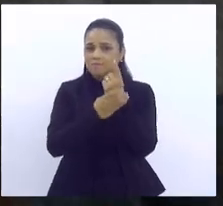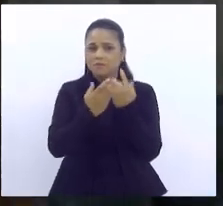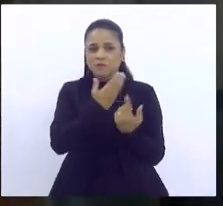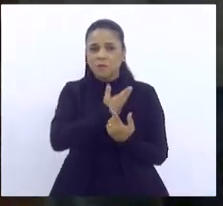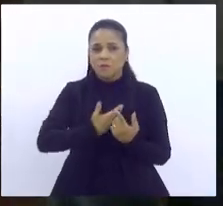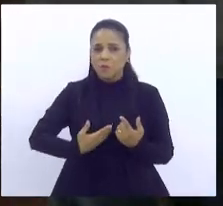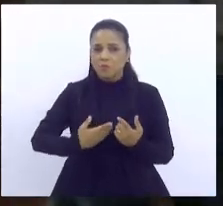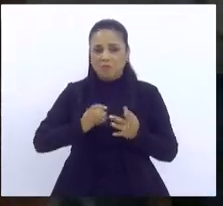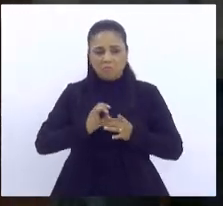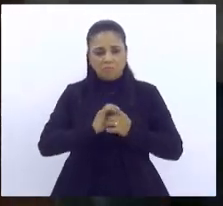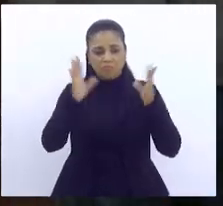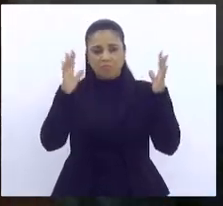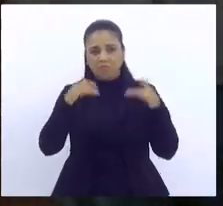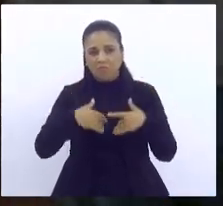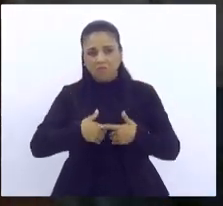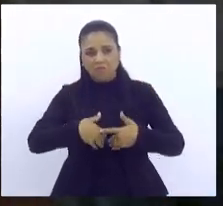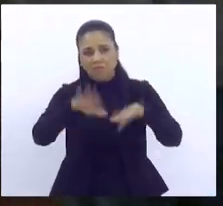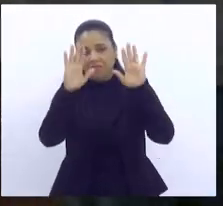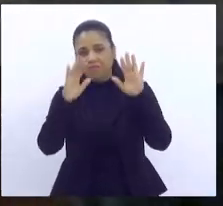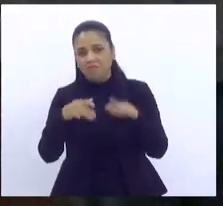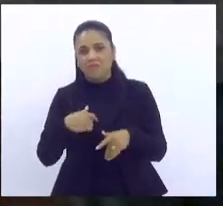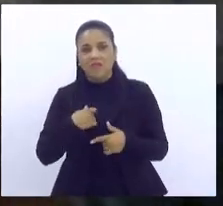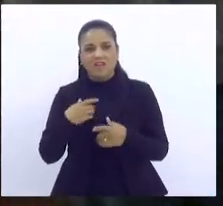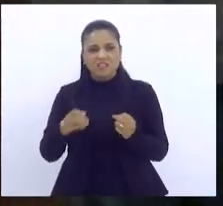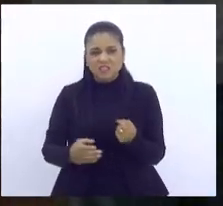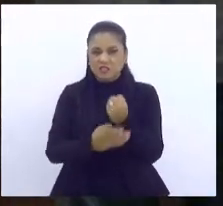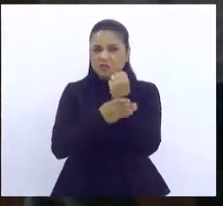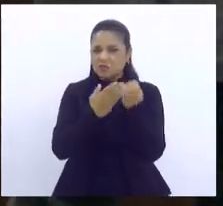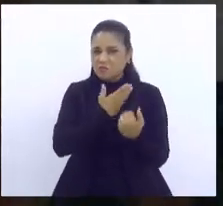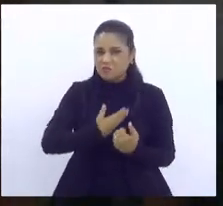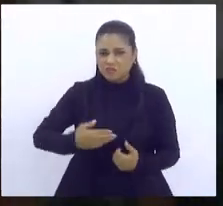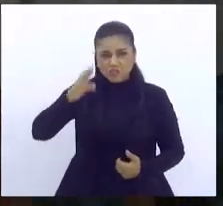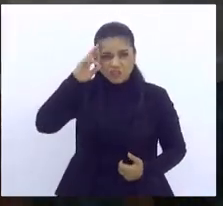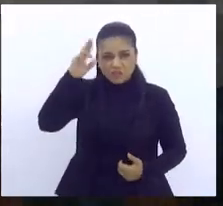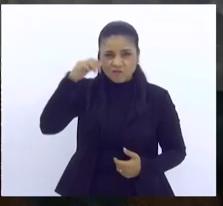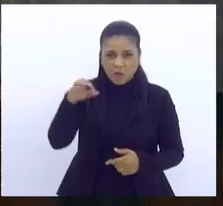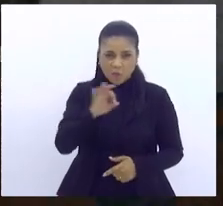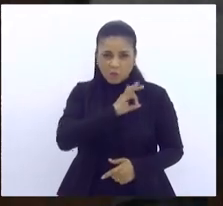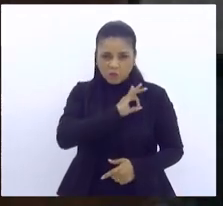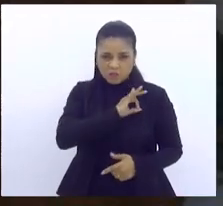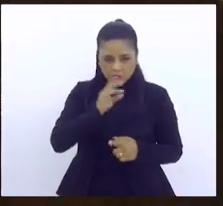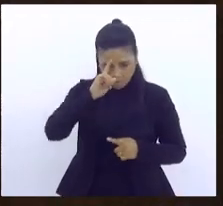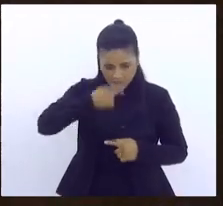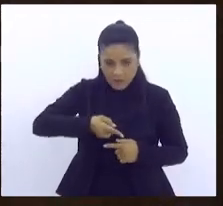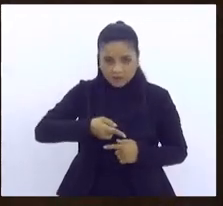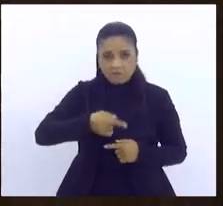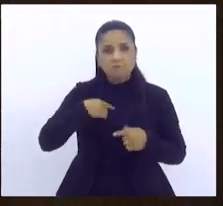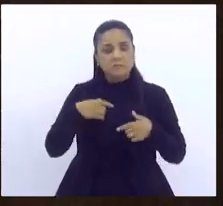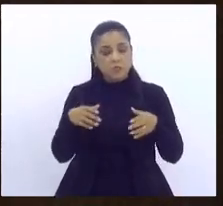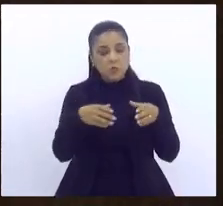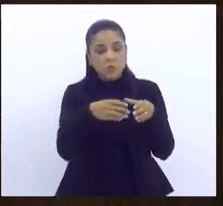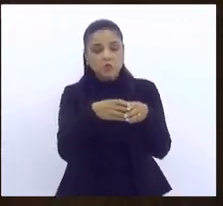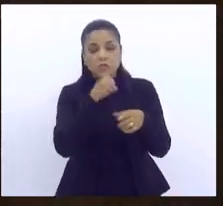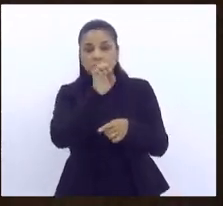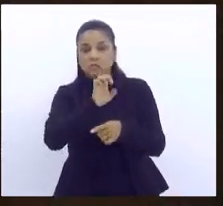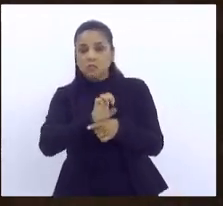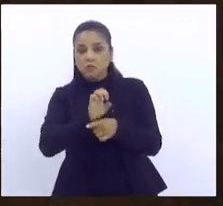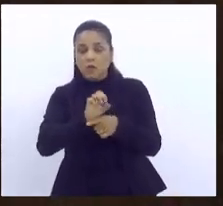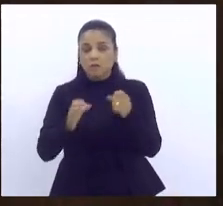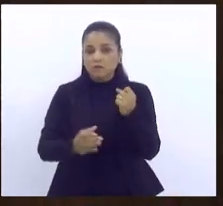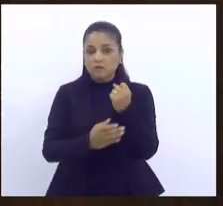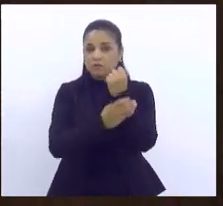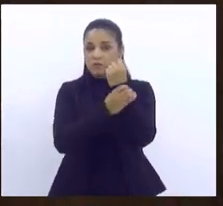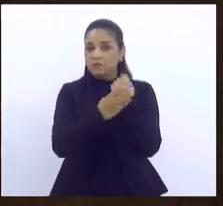Não pode ser só a segurança pública a partir das chefias de polícia. É preciso ter o Conselho Estadual de Segurança